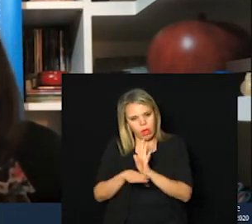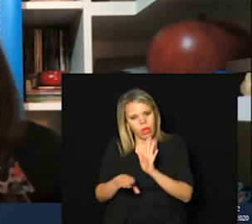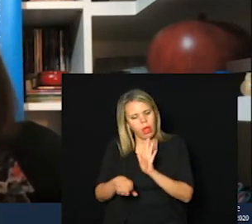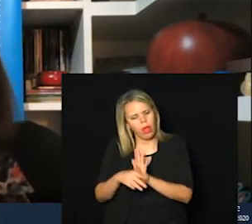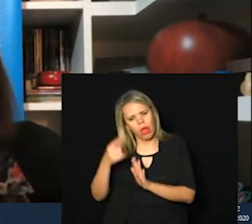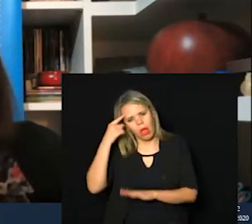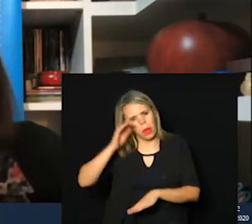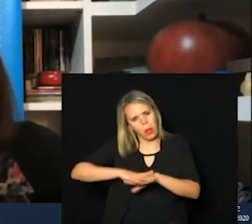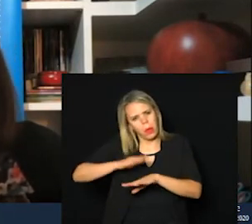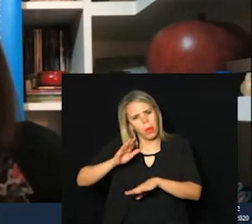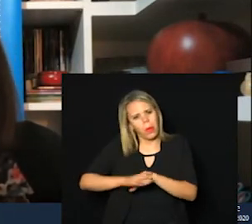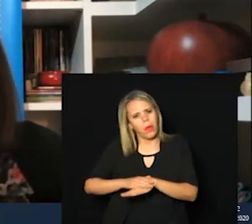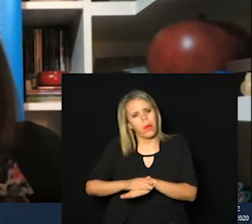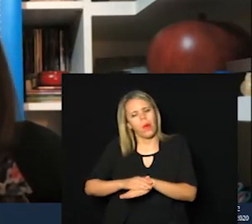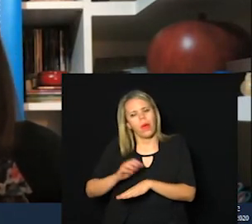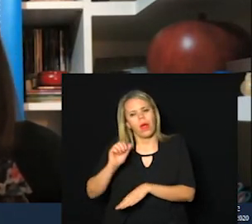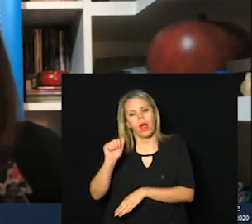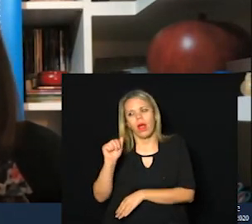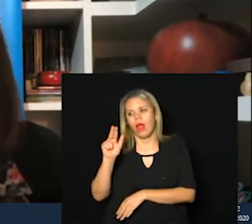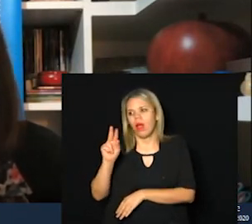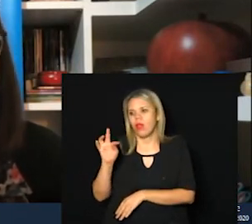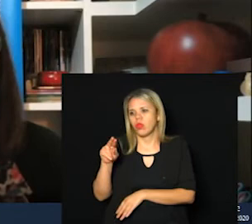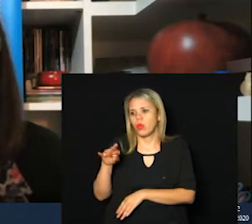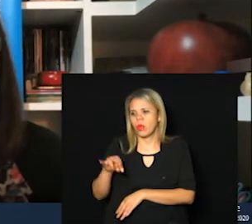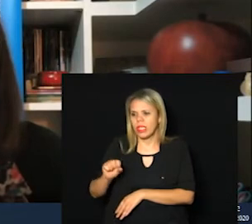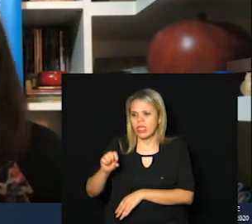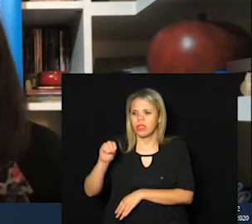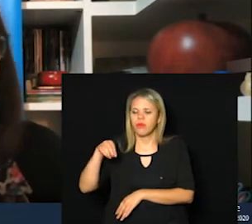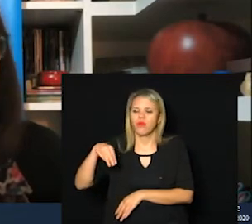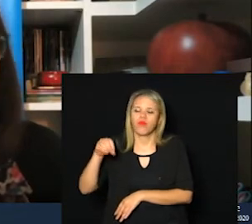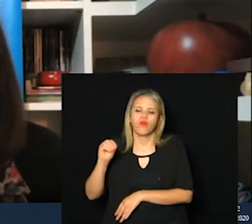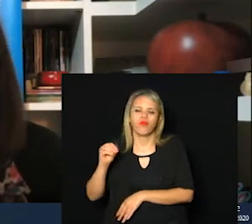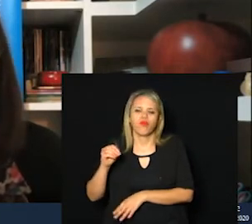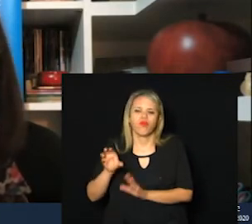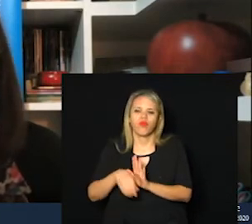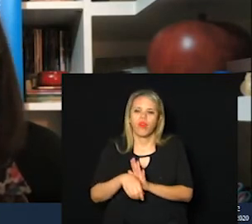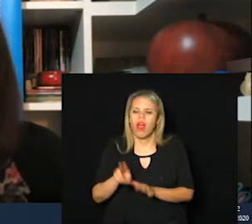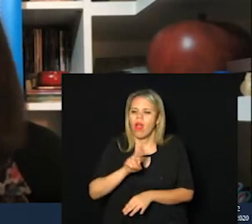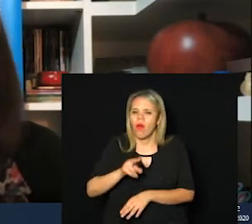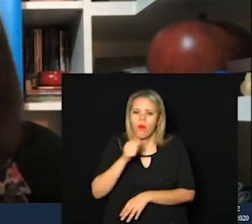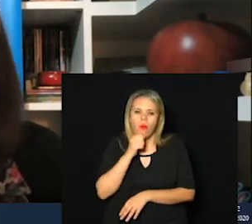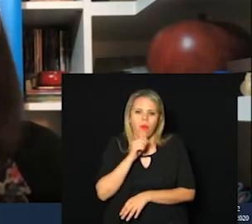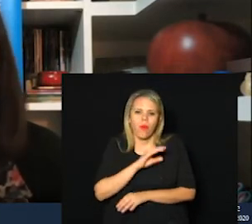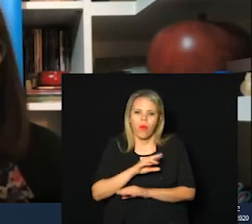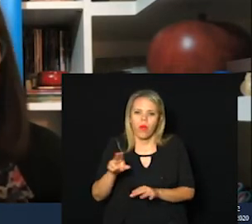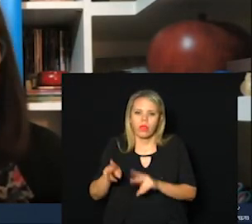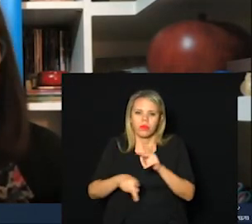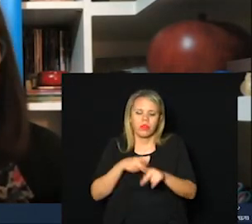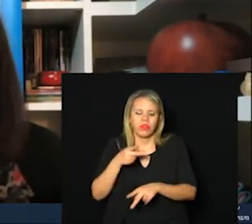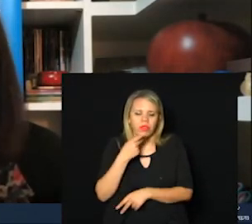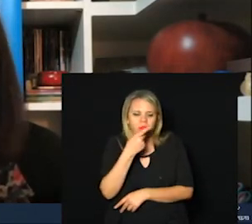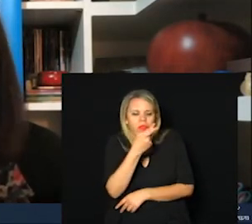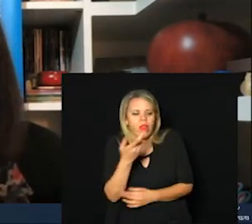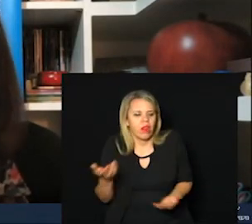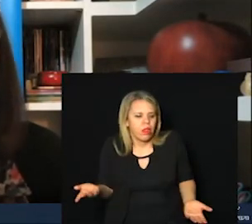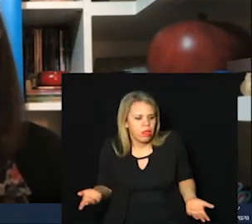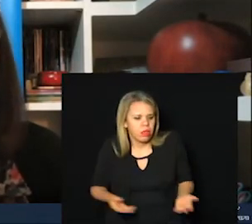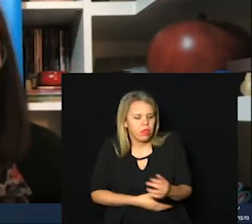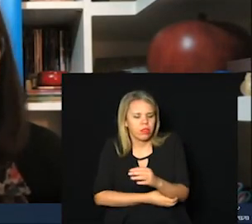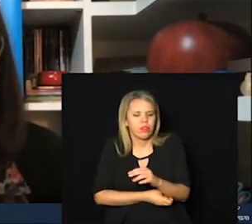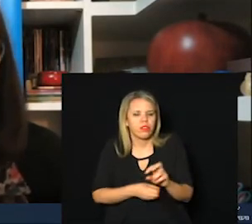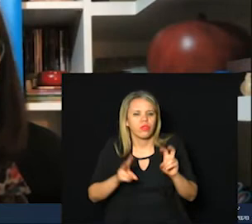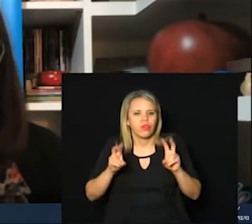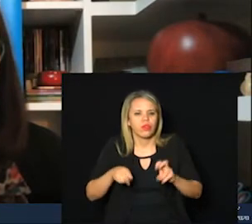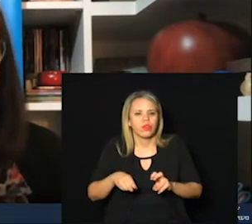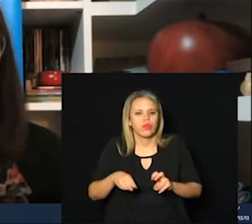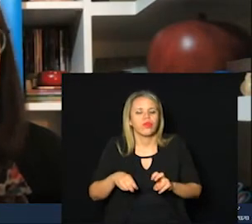do altruísmo, que é um conceito em desuso, a gente não ouve mais falar sobre